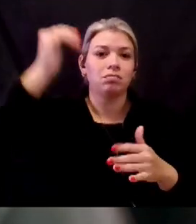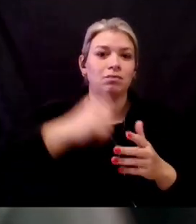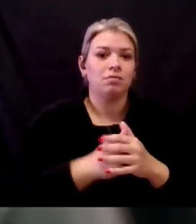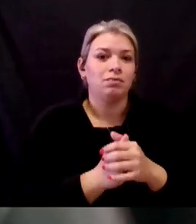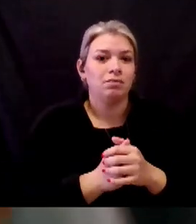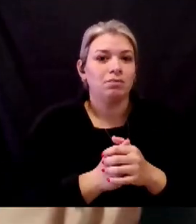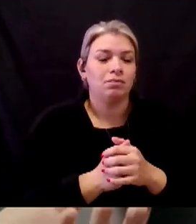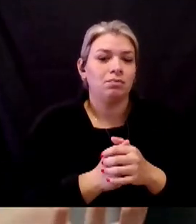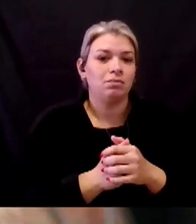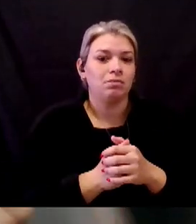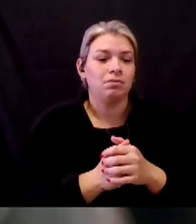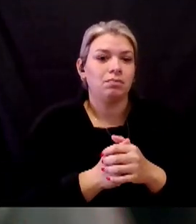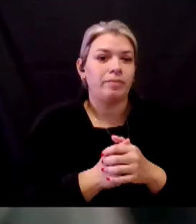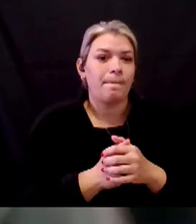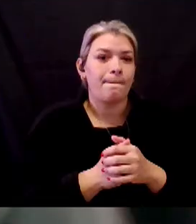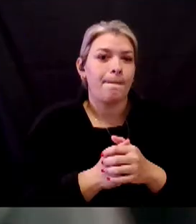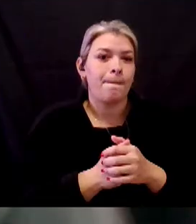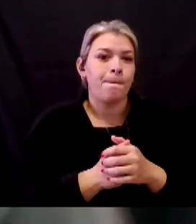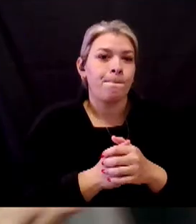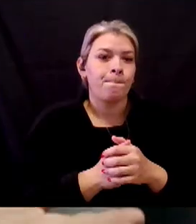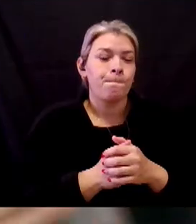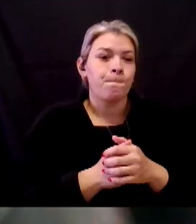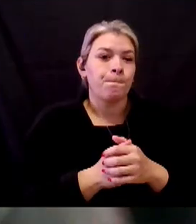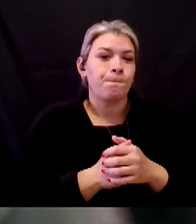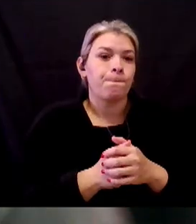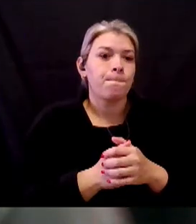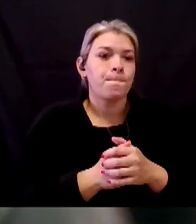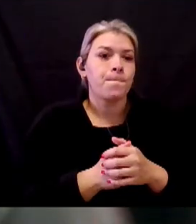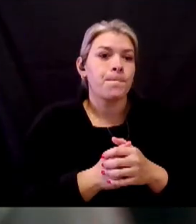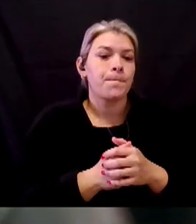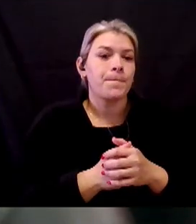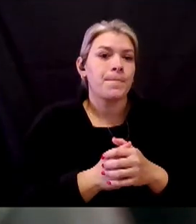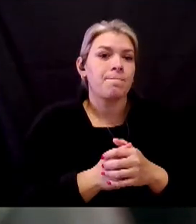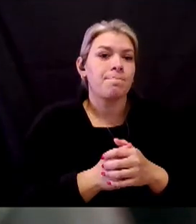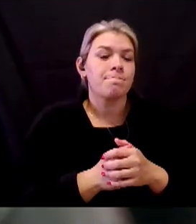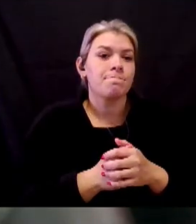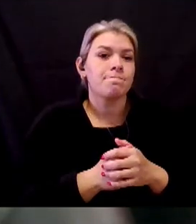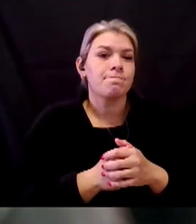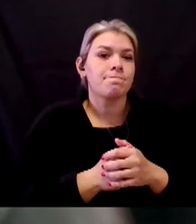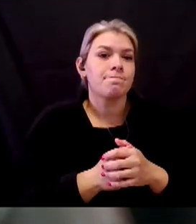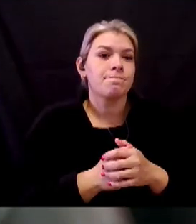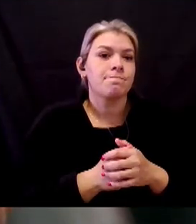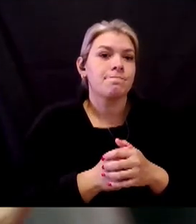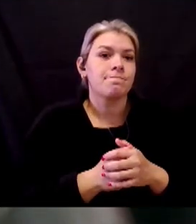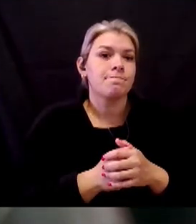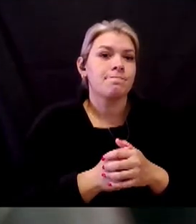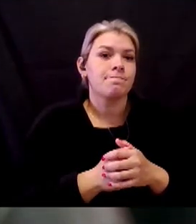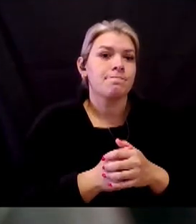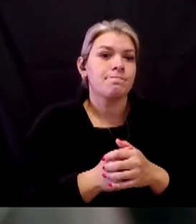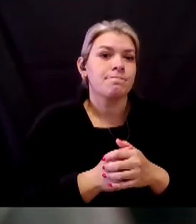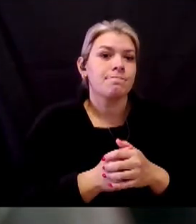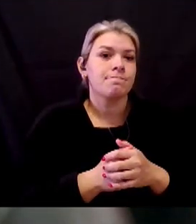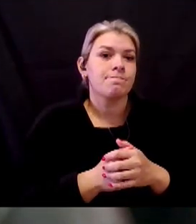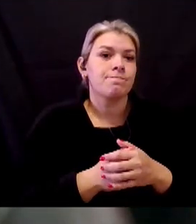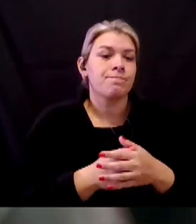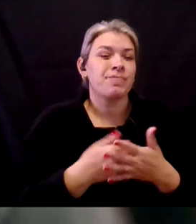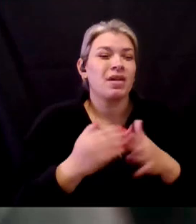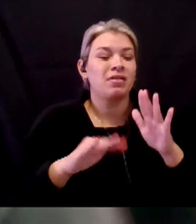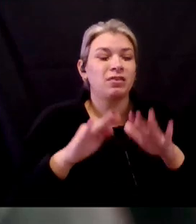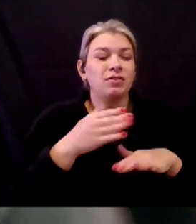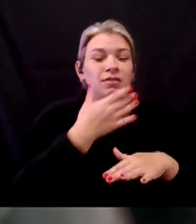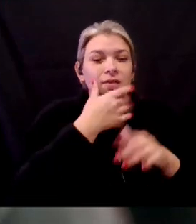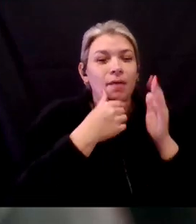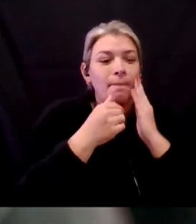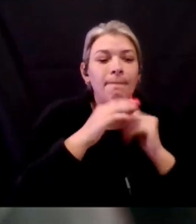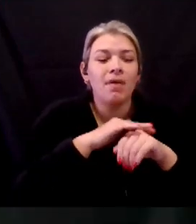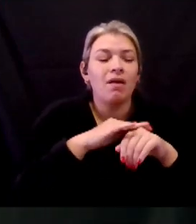de higienização, se começa tão precoce, acaba sim que vai levar a um envelhecimento, sim, mais